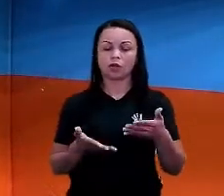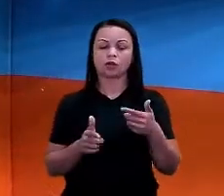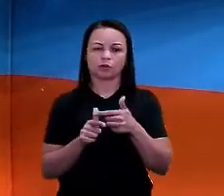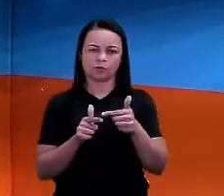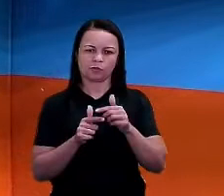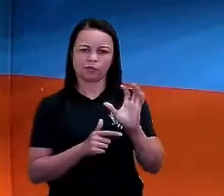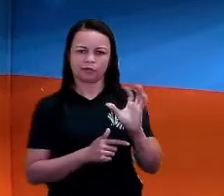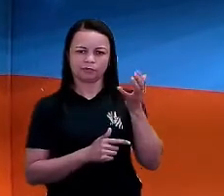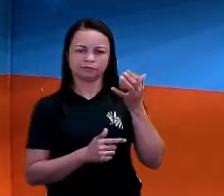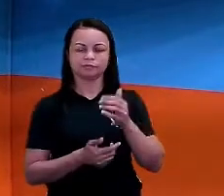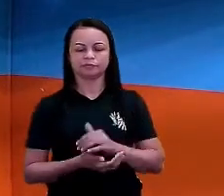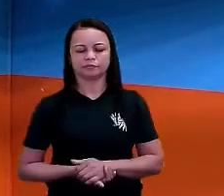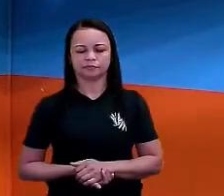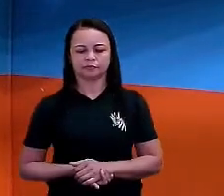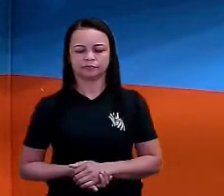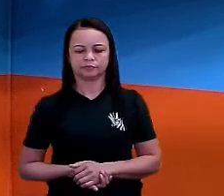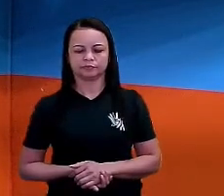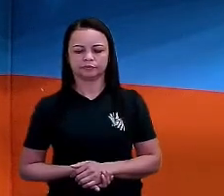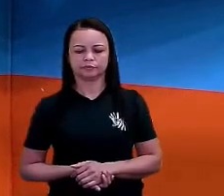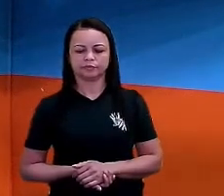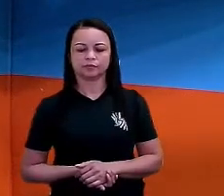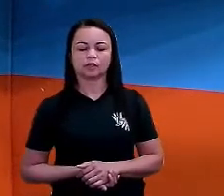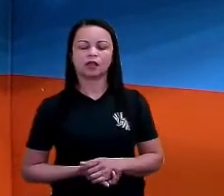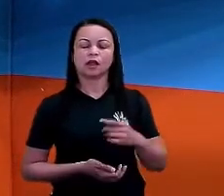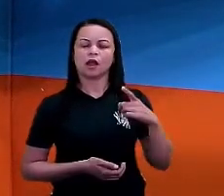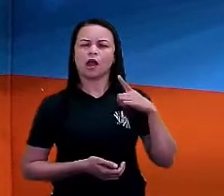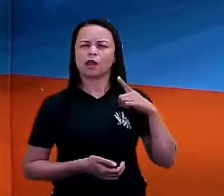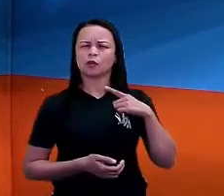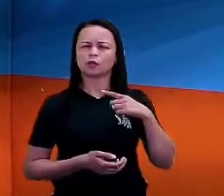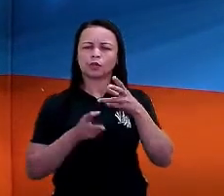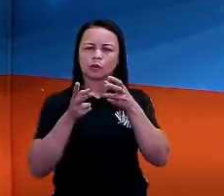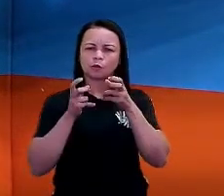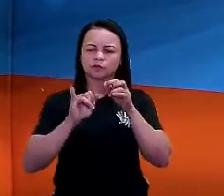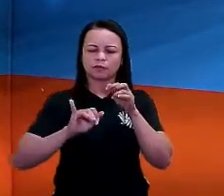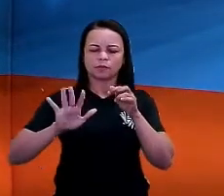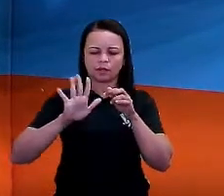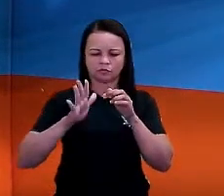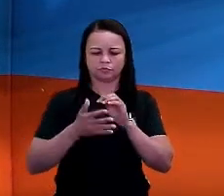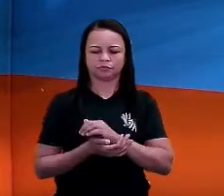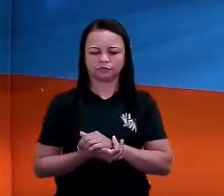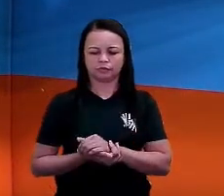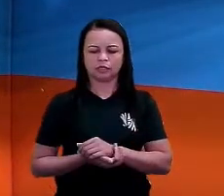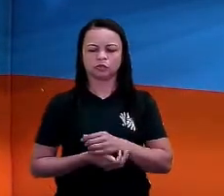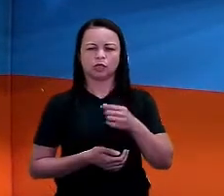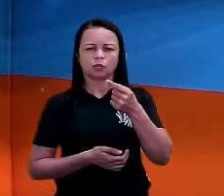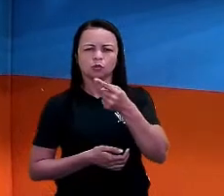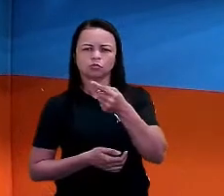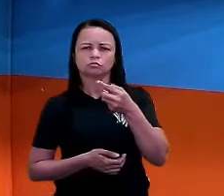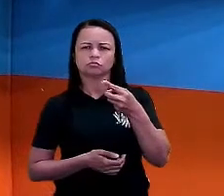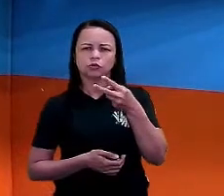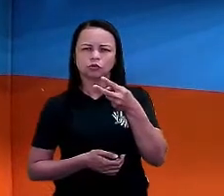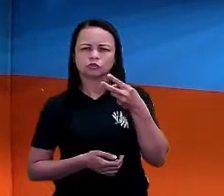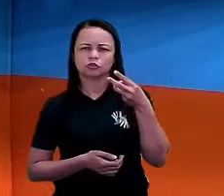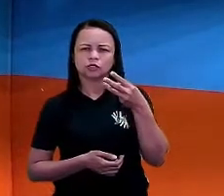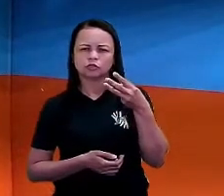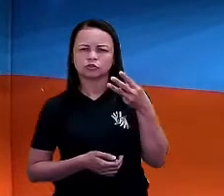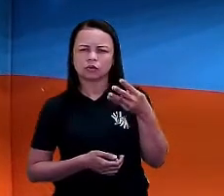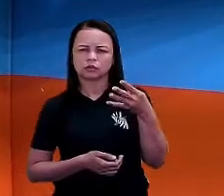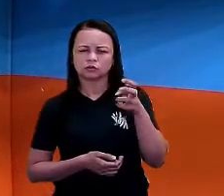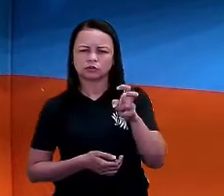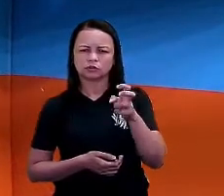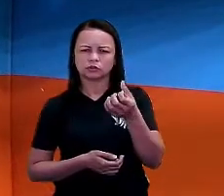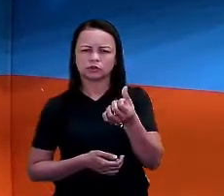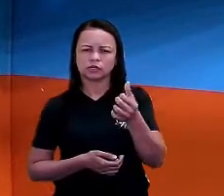Vamos lá. Presta bem atenção aqui, ó. Eu tenho aqui, ó, um lado, 2, 3, 4, 5,